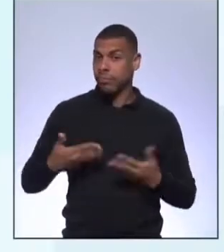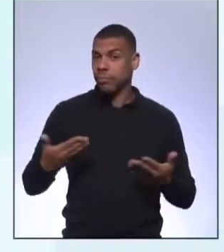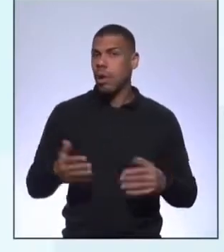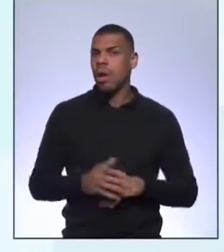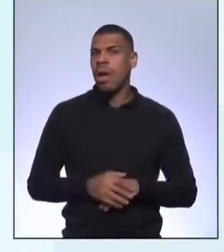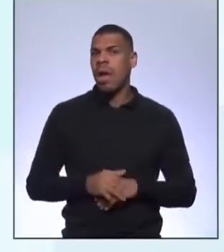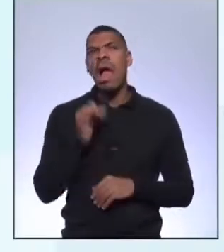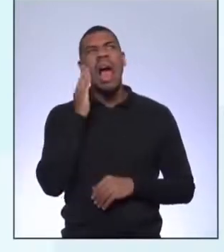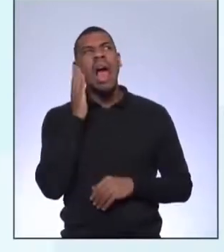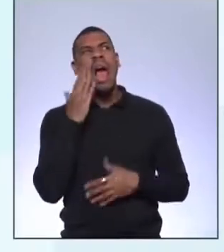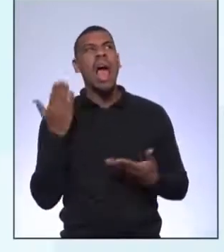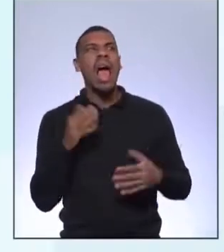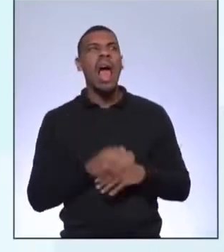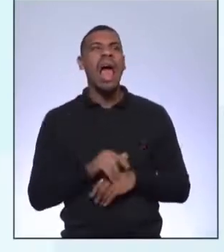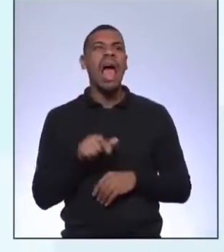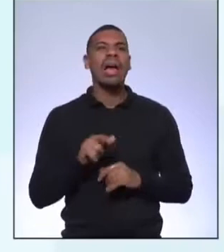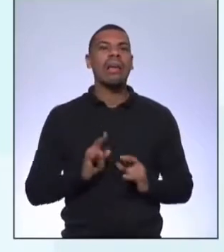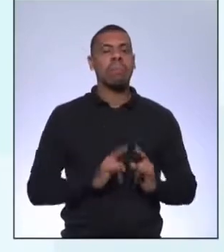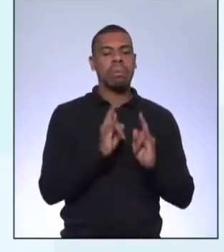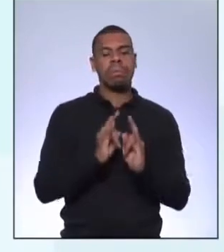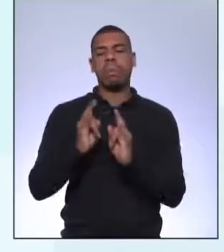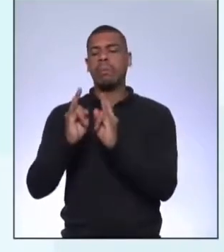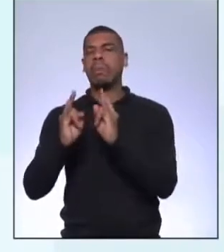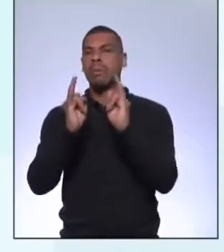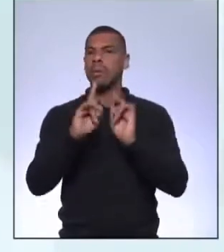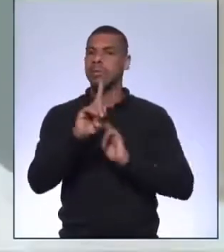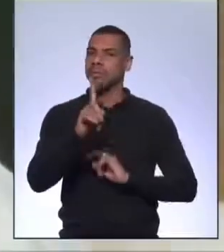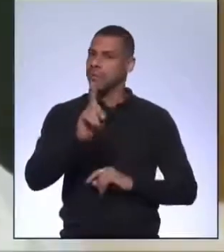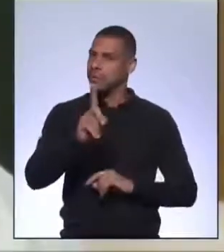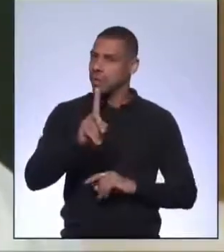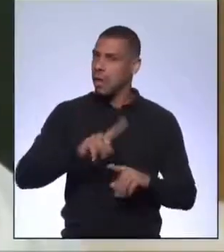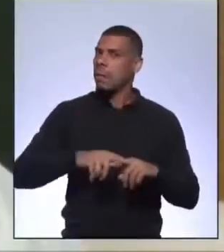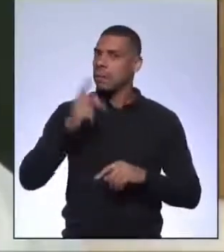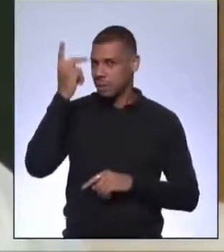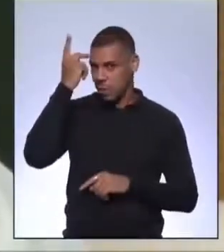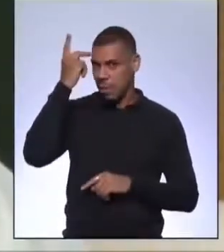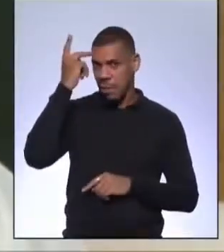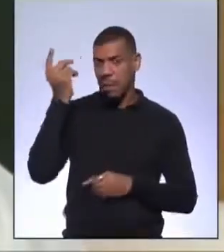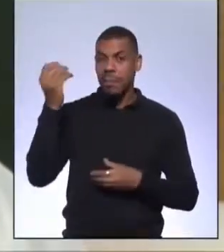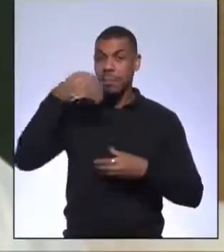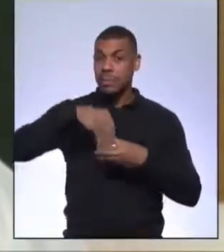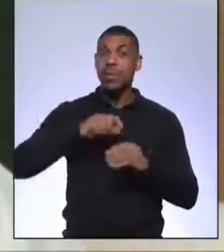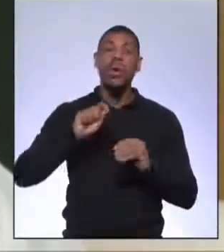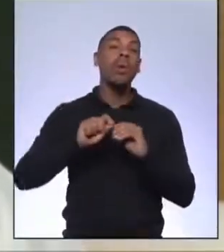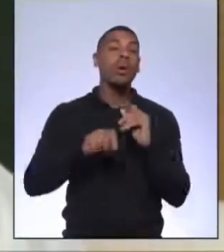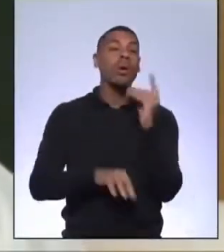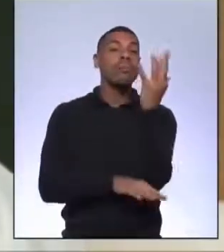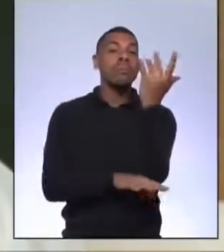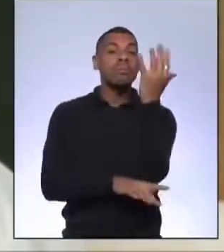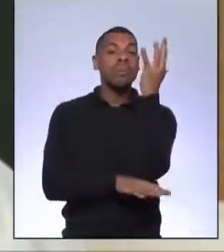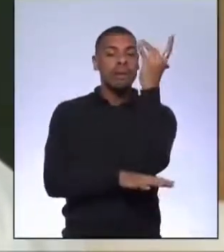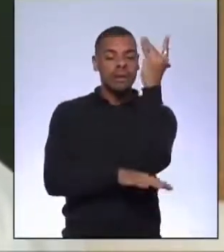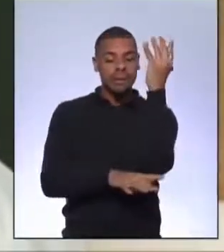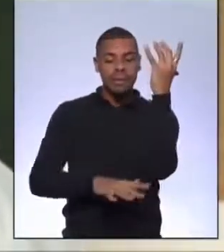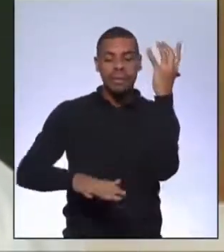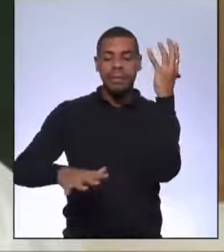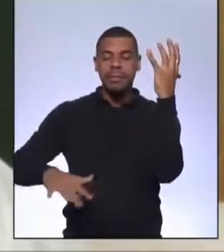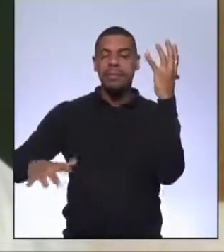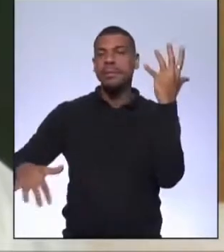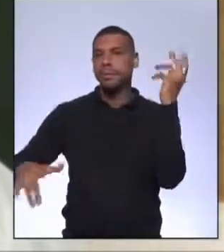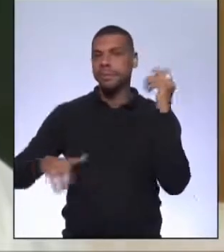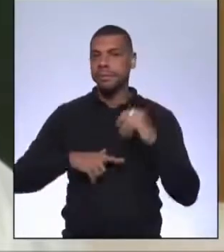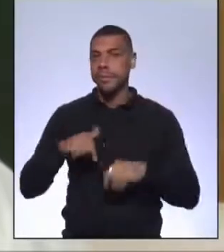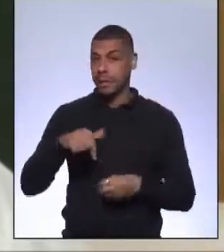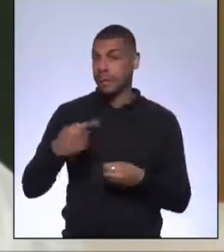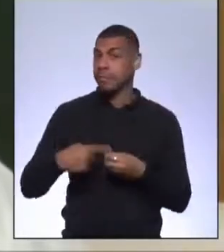Ah, não adianta falar, ah, agora aqui é cheio de prédio. Não, São Paulo é cheio de prédio, mas ele está dentro da Mata Atlântica. Tá aqui a